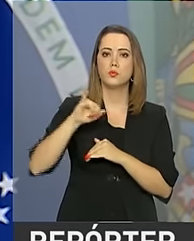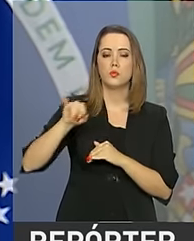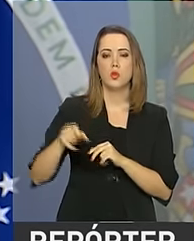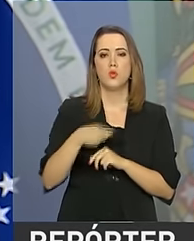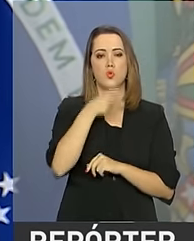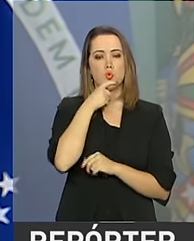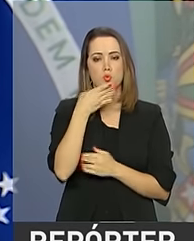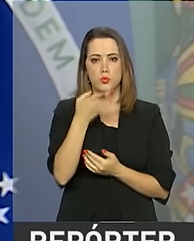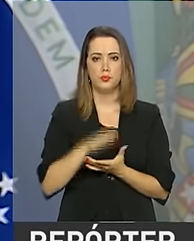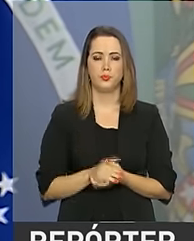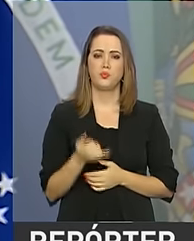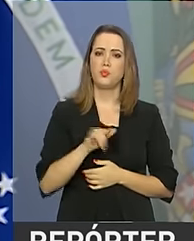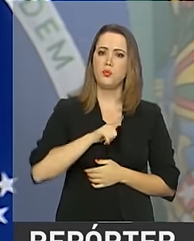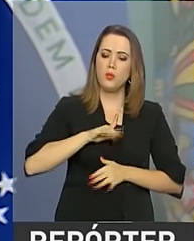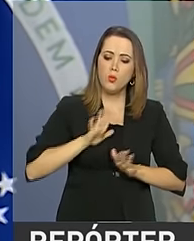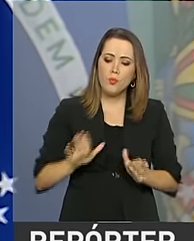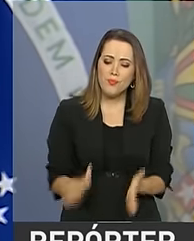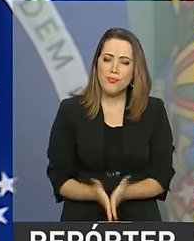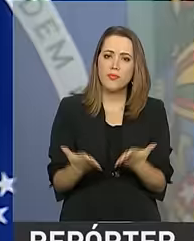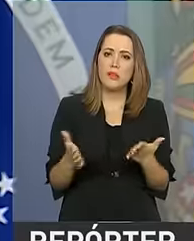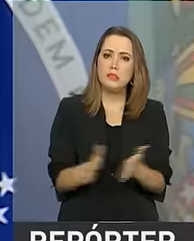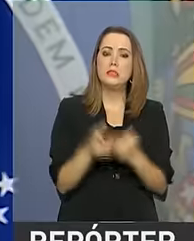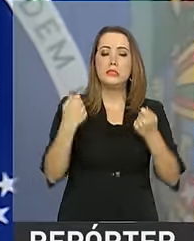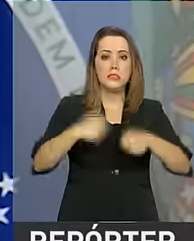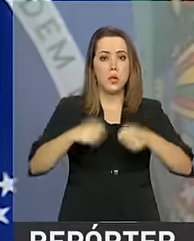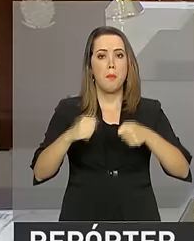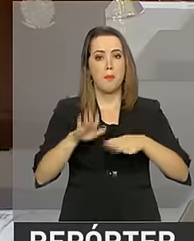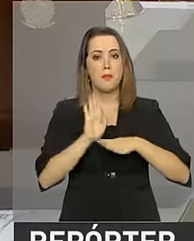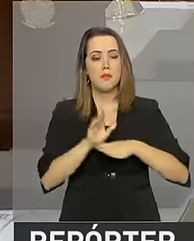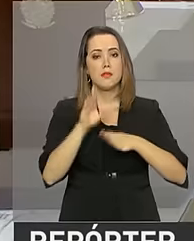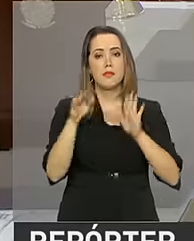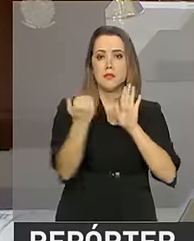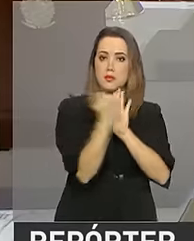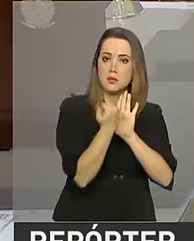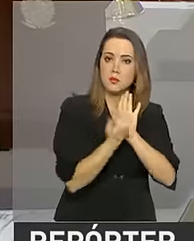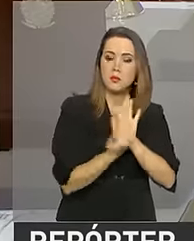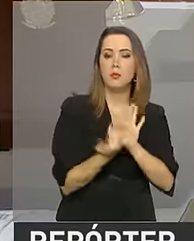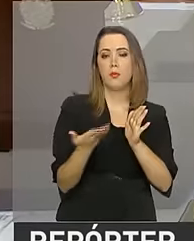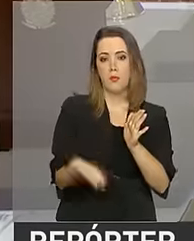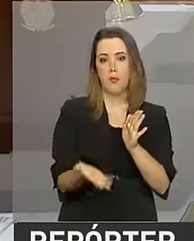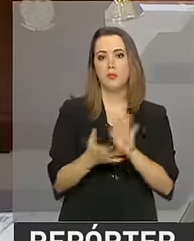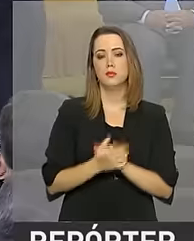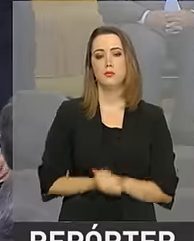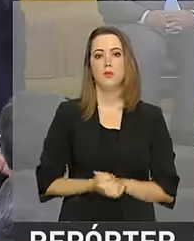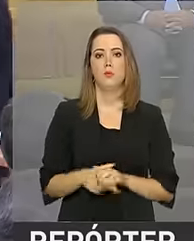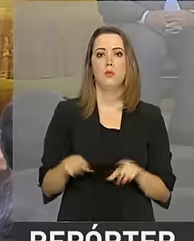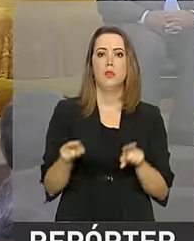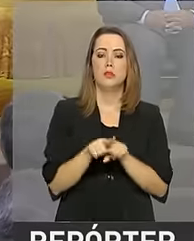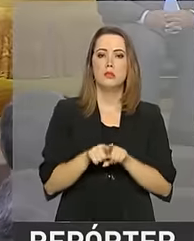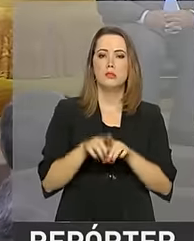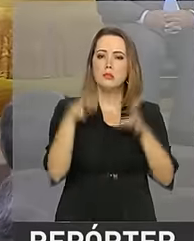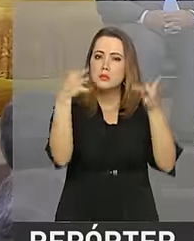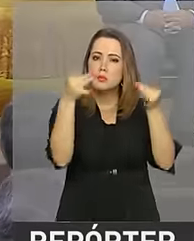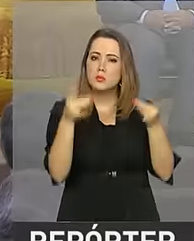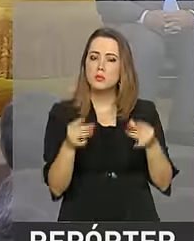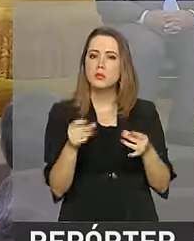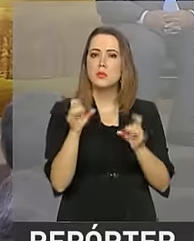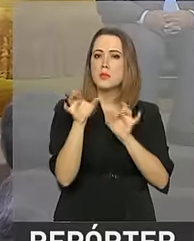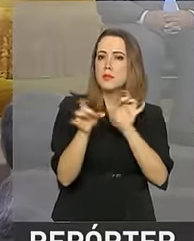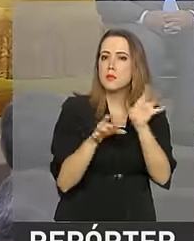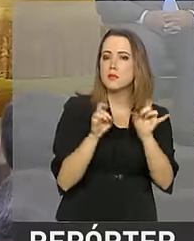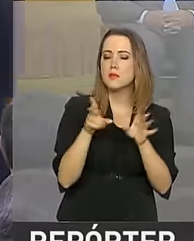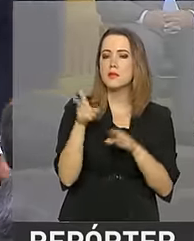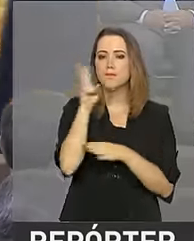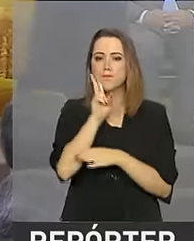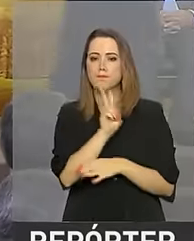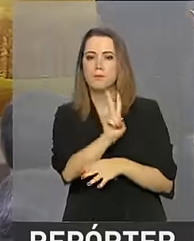a extrema pobreza, é preciso ter programas desta natureza. Temer também deu especial atenção aos setores